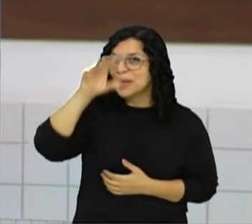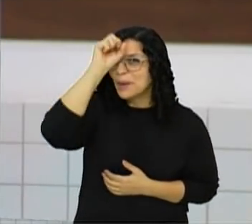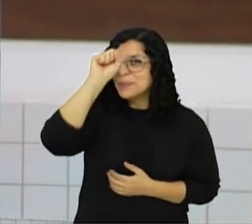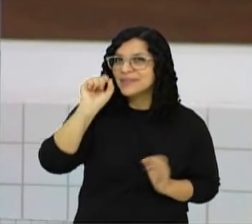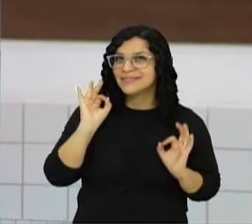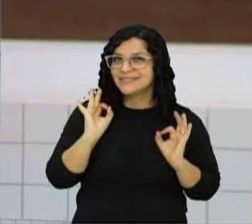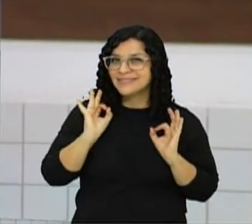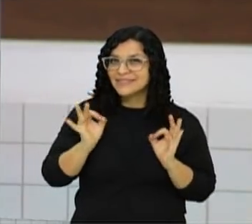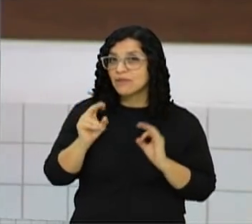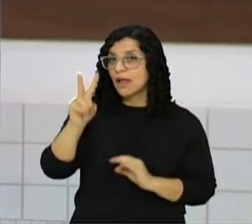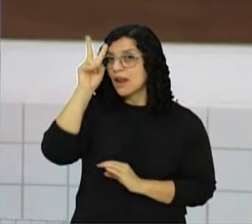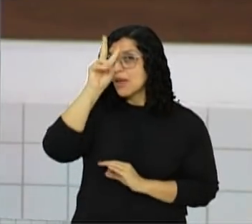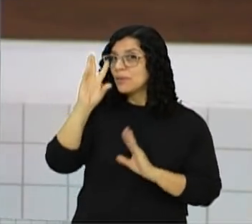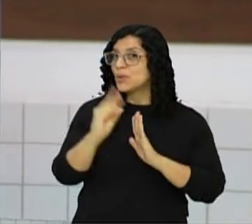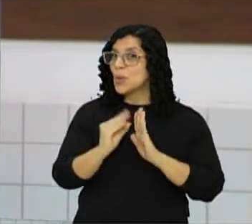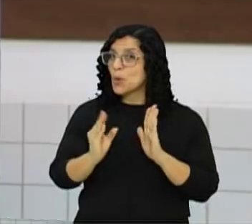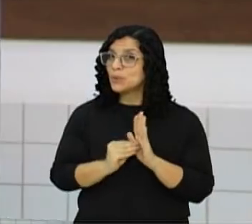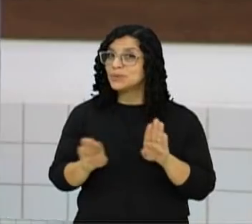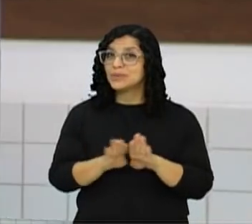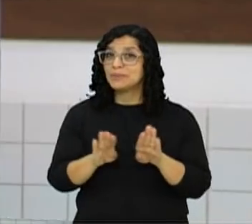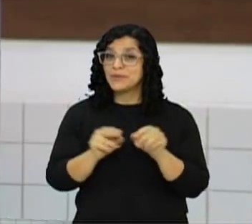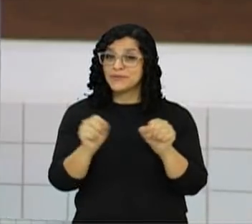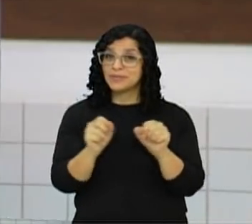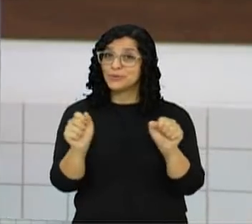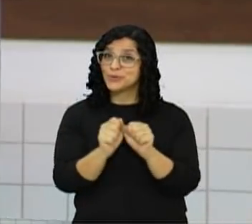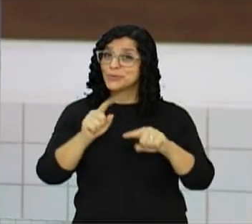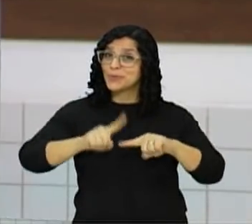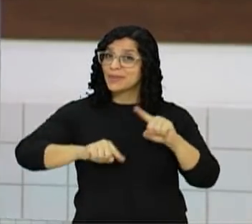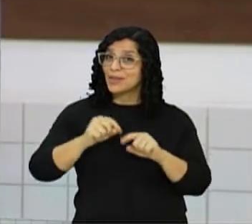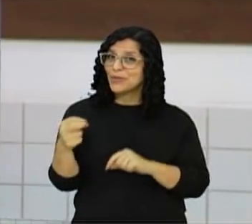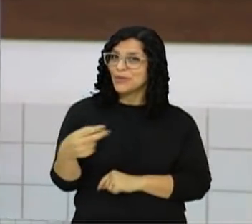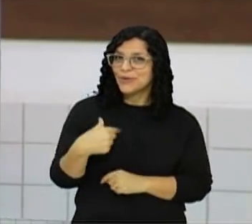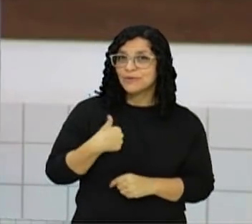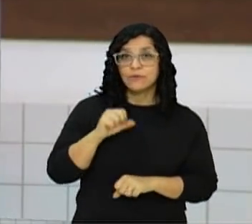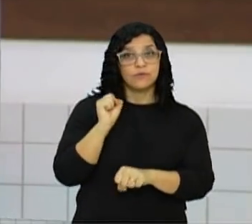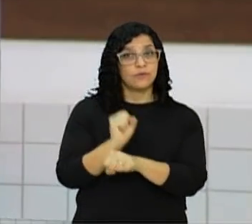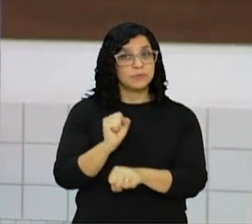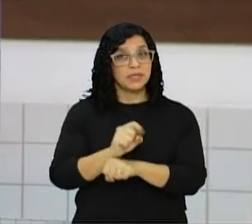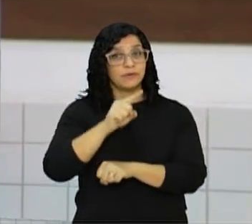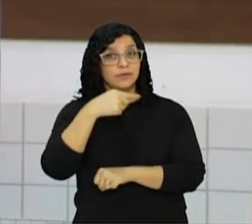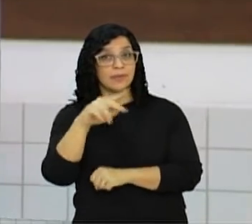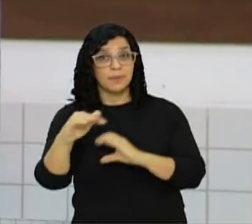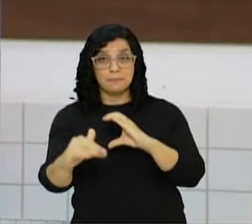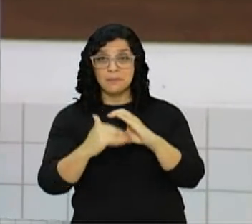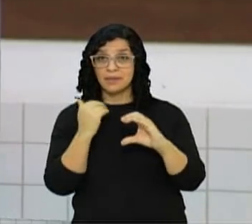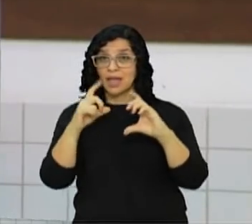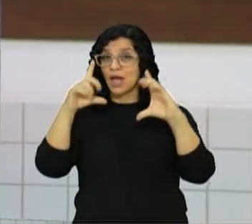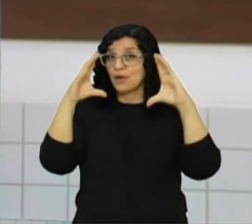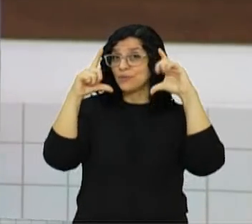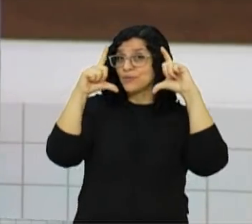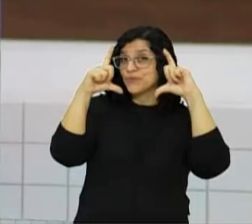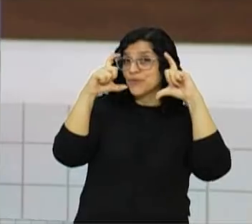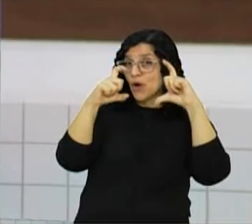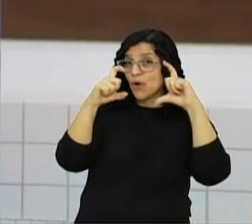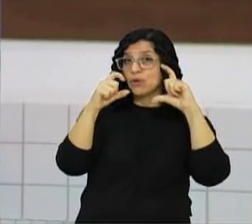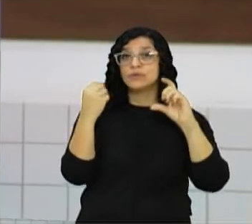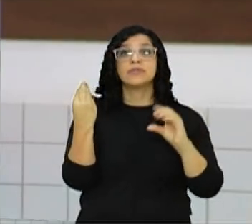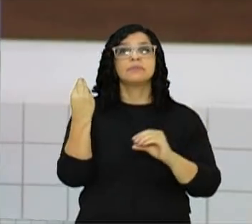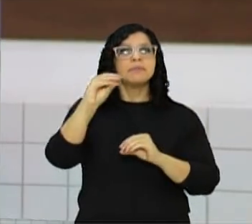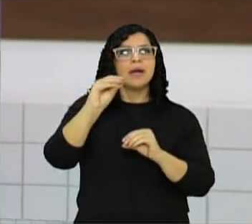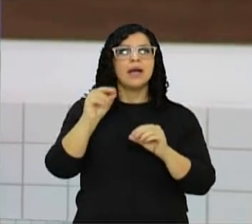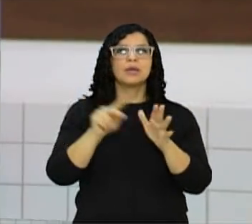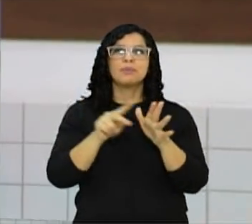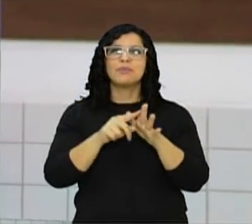aprendeu, você relembrou comigo e construiu um material. Então eu vou esperar as suas fotos, eu vou esperar que você me marque com a